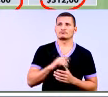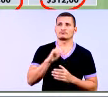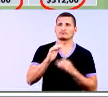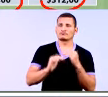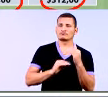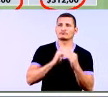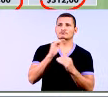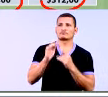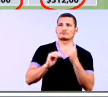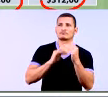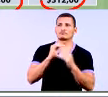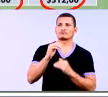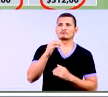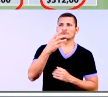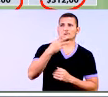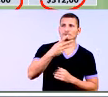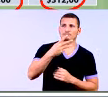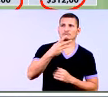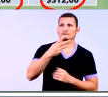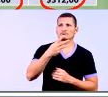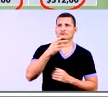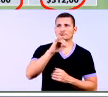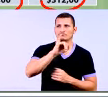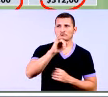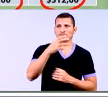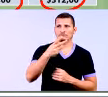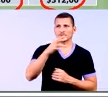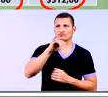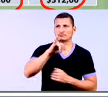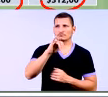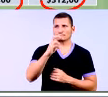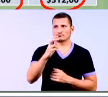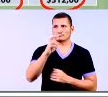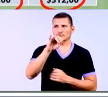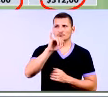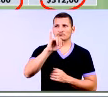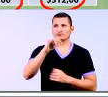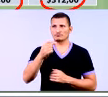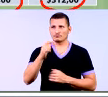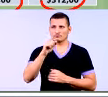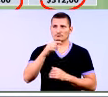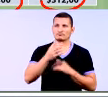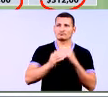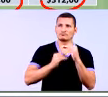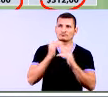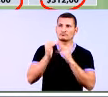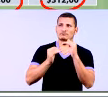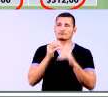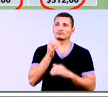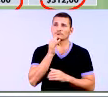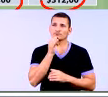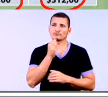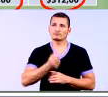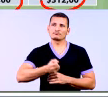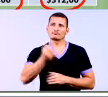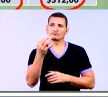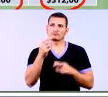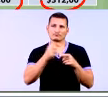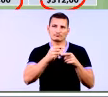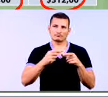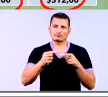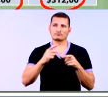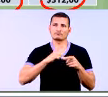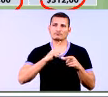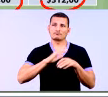ó, i3, i5, i7, tudo isso vem evoluindo. Então, quanto mais núcleos internos eu tenho, melhor é a máquina,